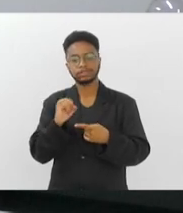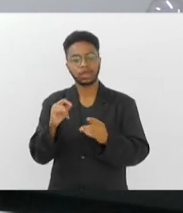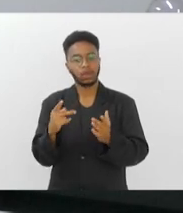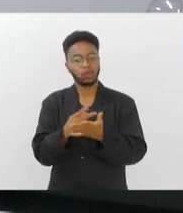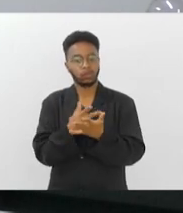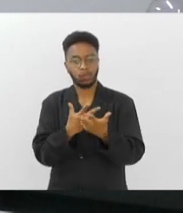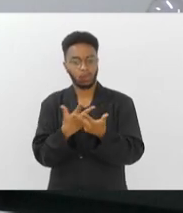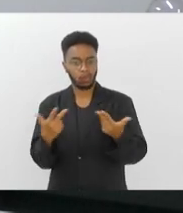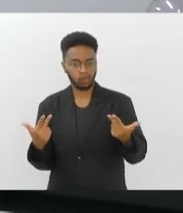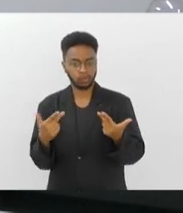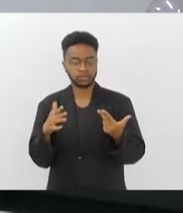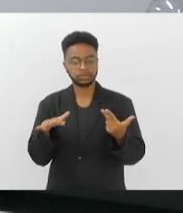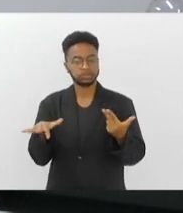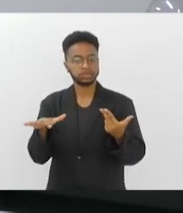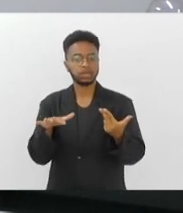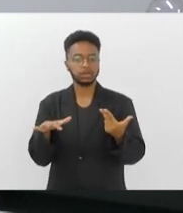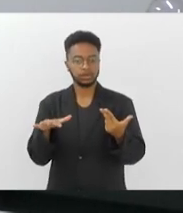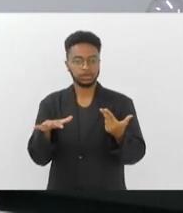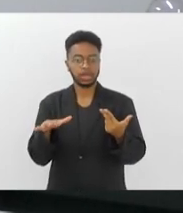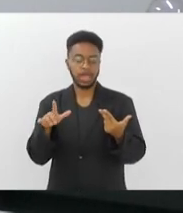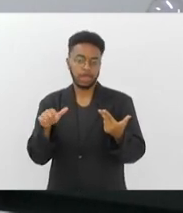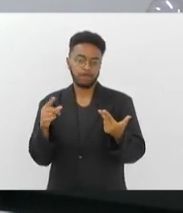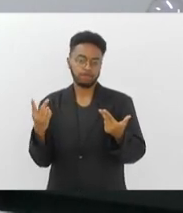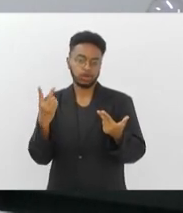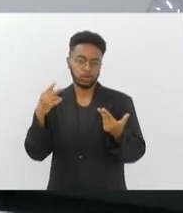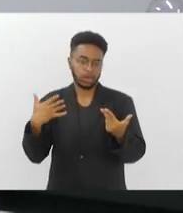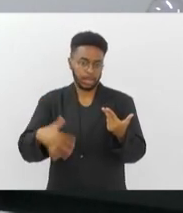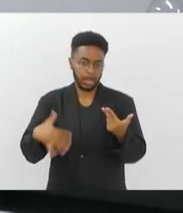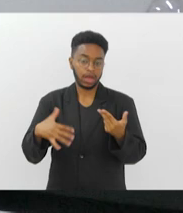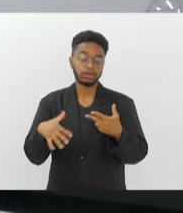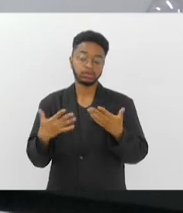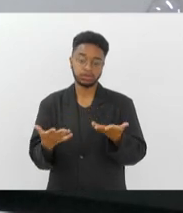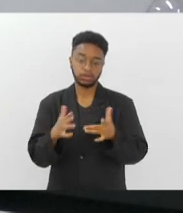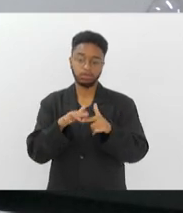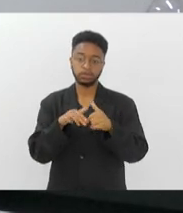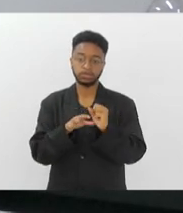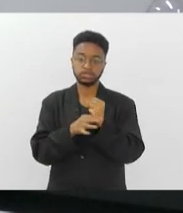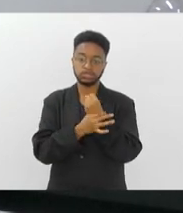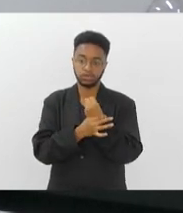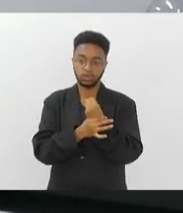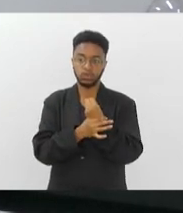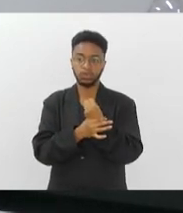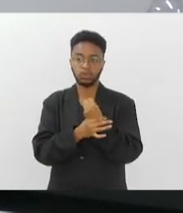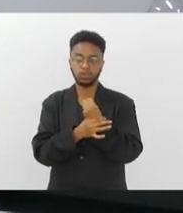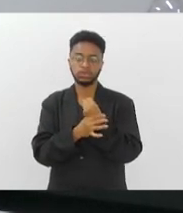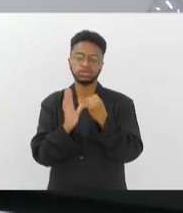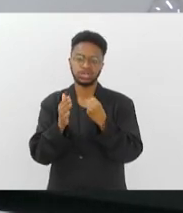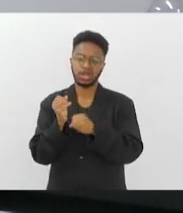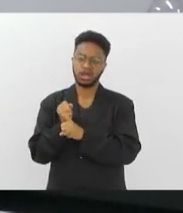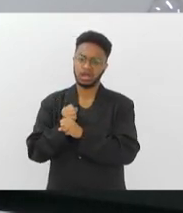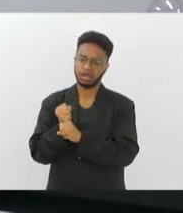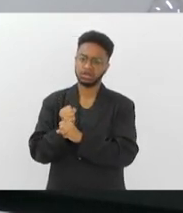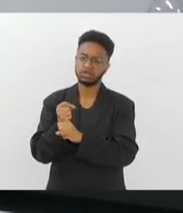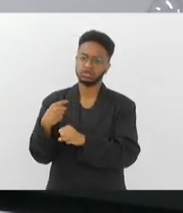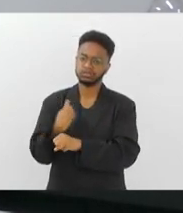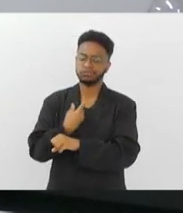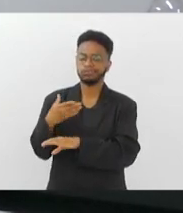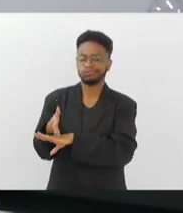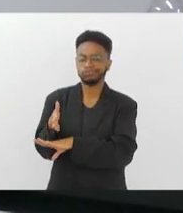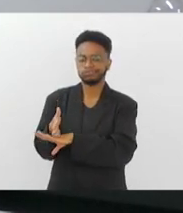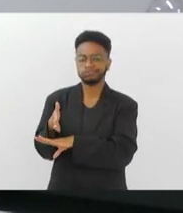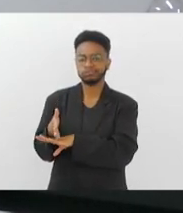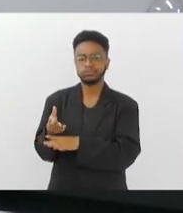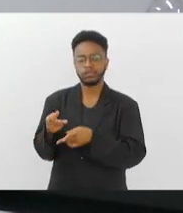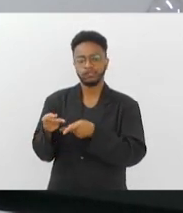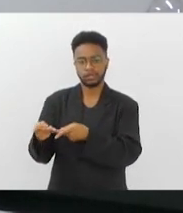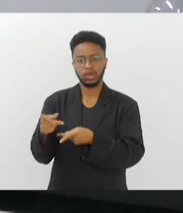vocês tiverem lá é um custo alto, e o seguro tá aí, já está há bastante tempo lá em Luanda e tem como